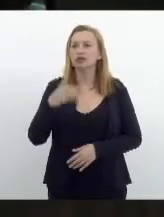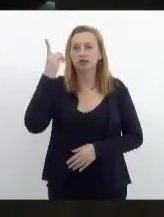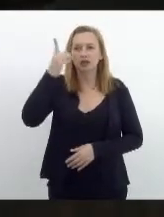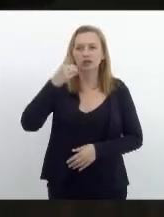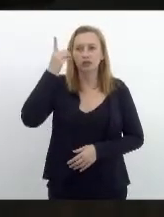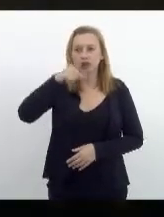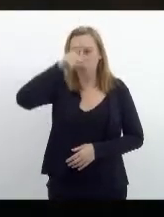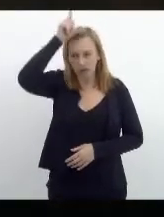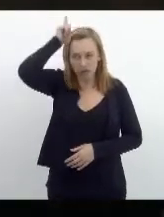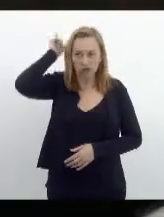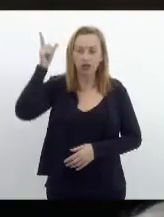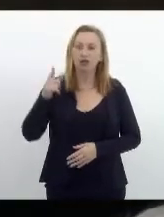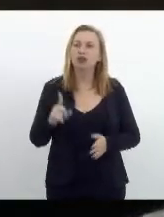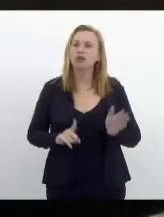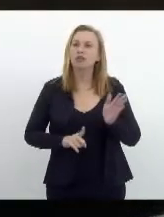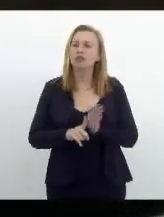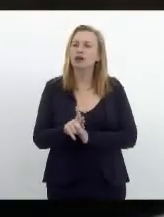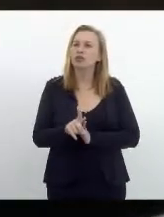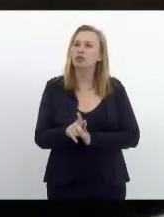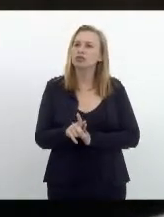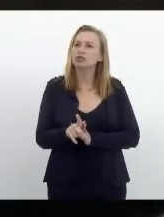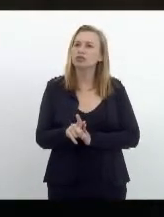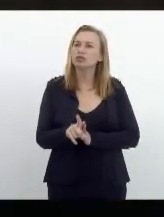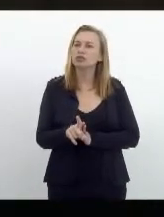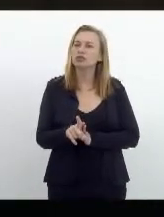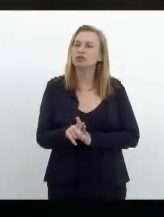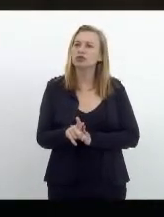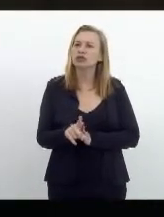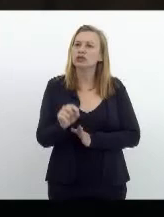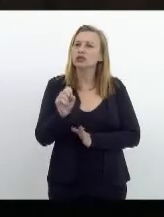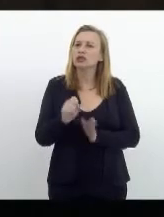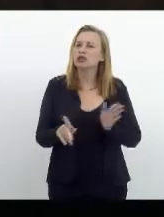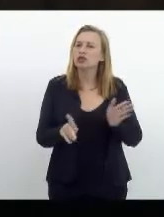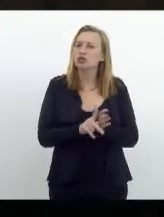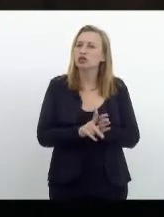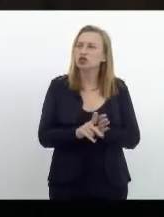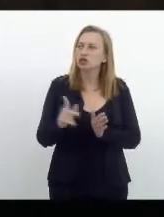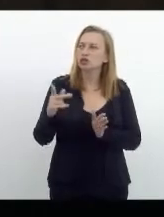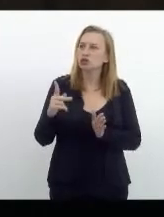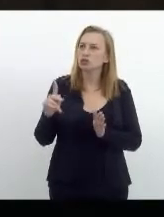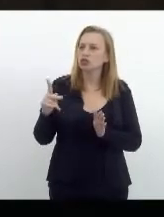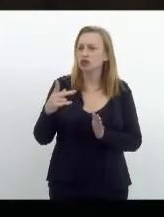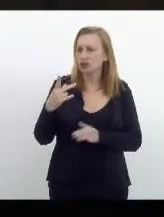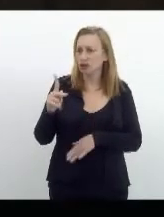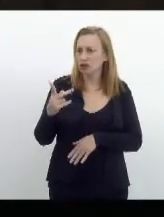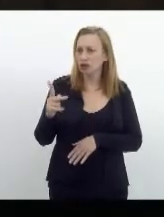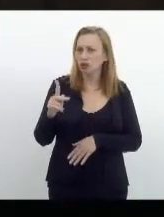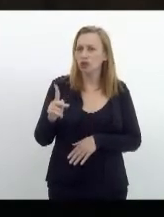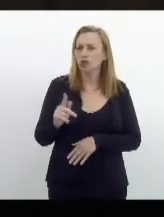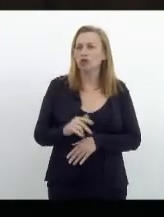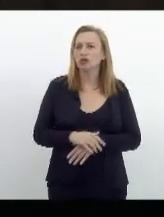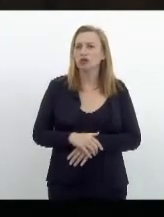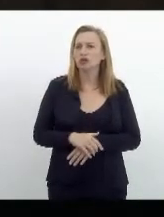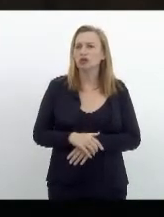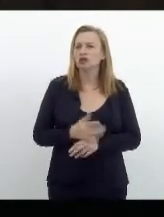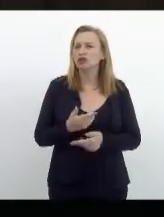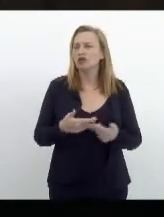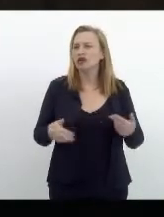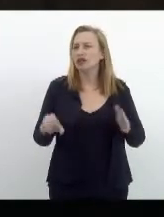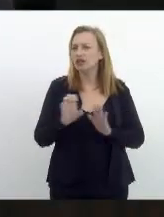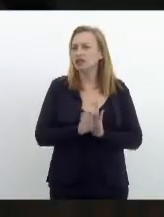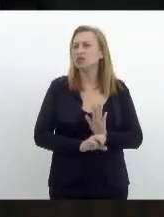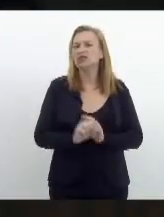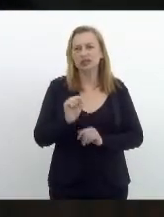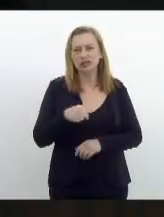Luiz Paulo. Pergunta a Vossa Excelência discussão. Se esse projeto de vossa autoria tem muitas emendas.